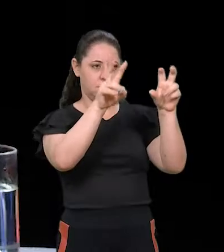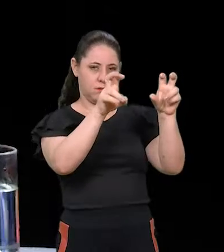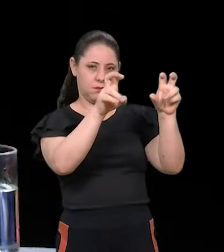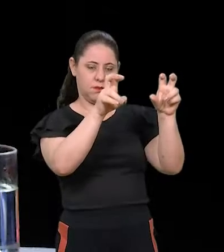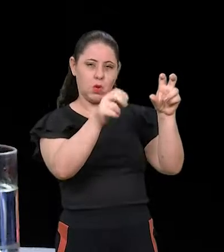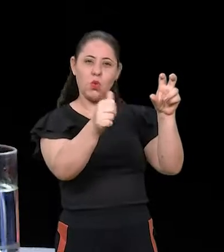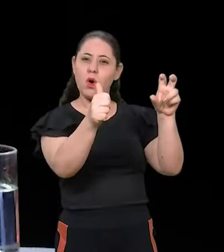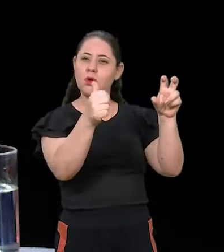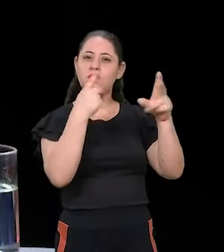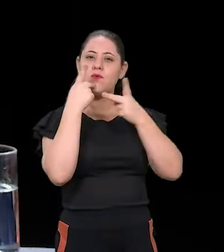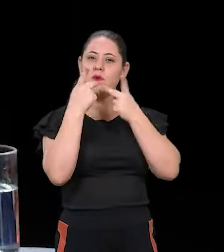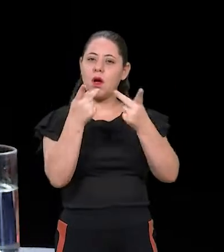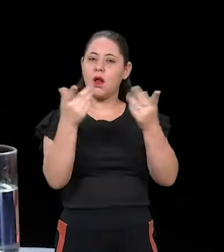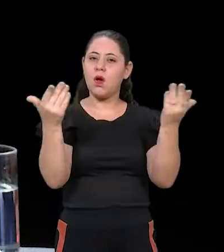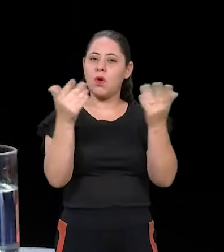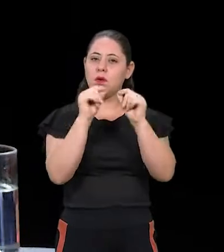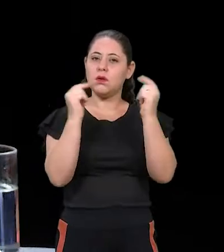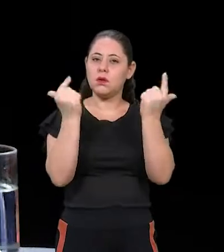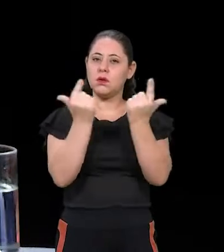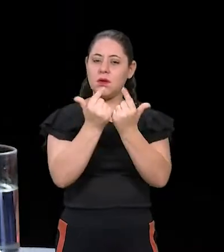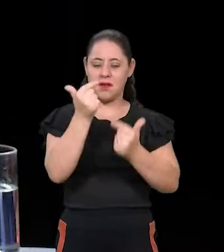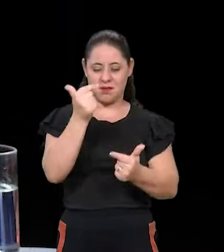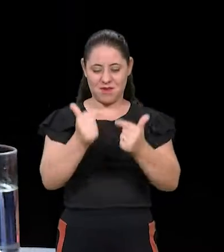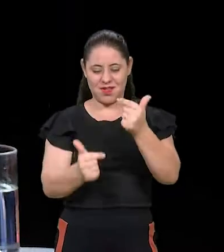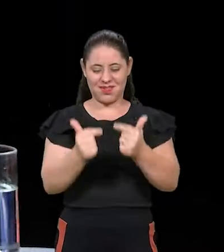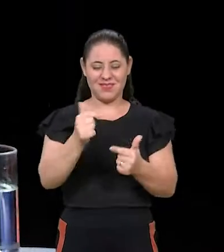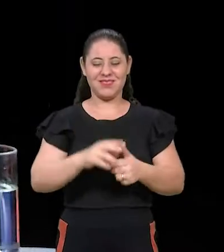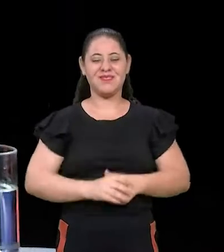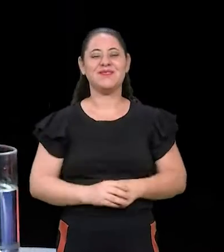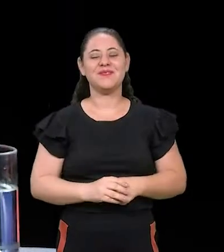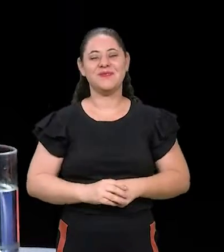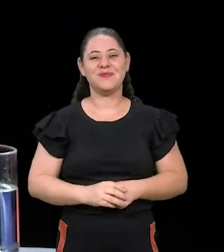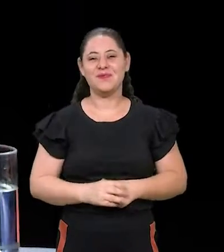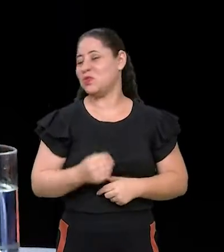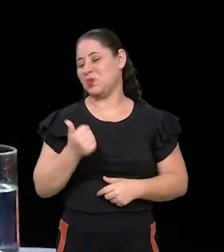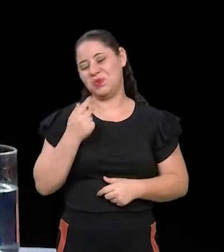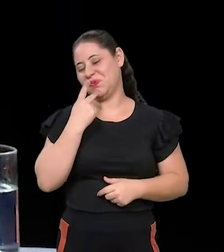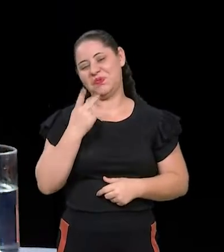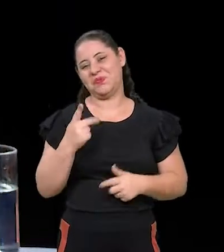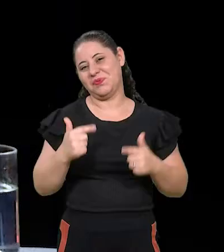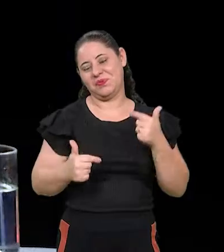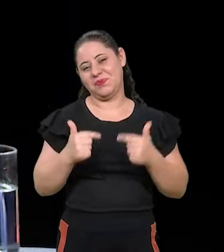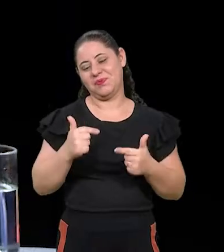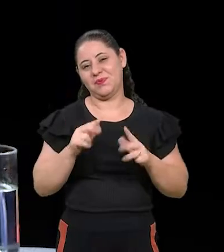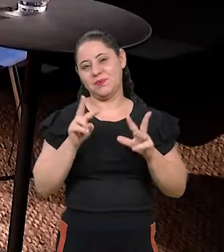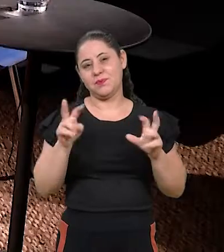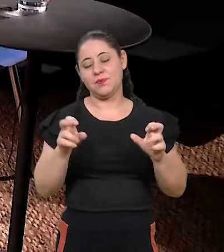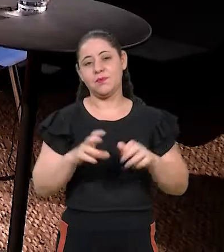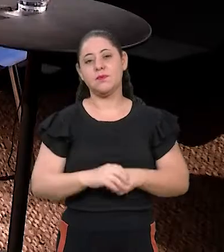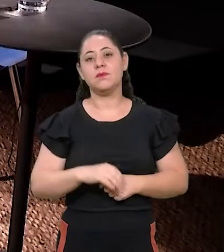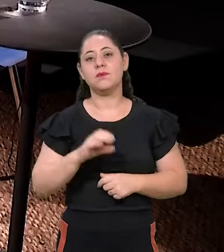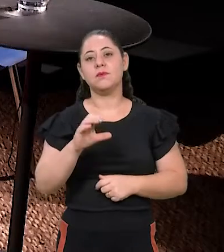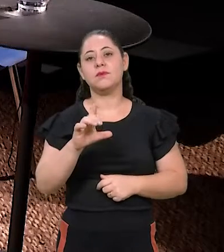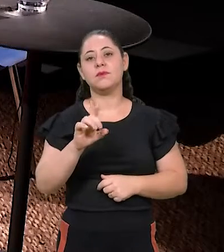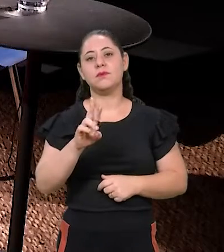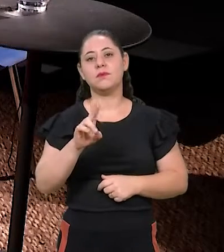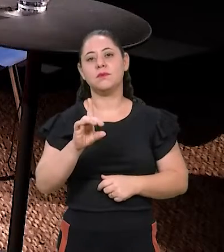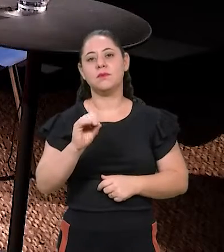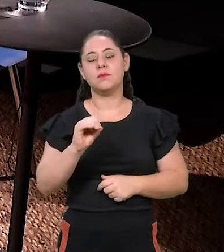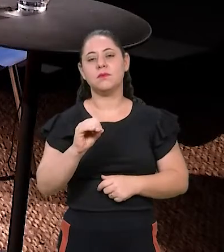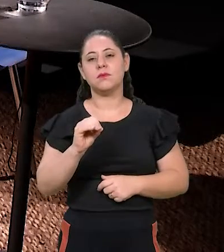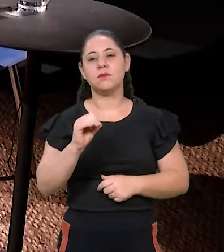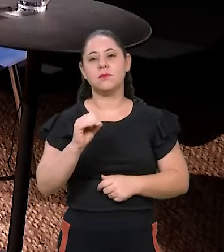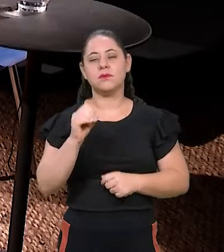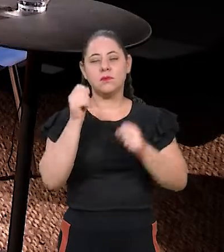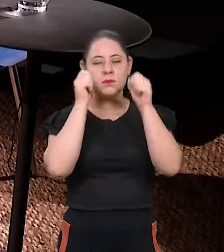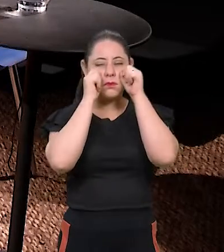a gente quase não fala aqui na Assembleia Legislativa, que é política. A gente quase não fala desse tema. E, Cláudio, apesar de toda a